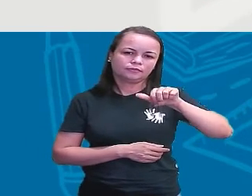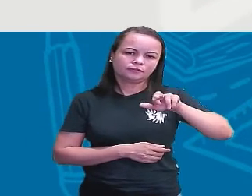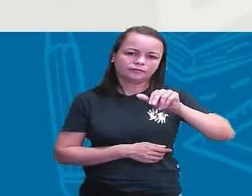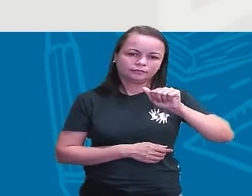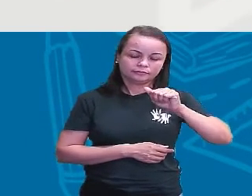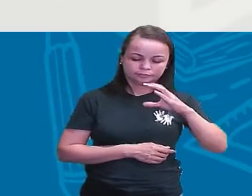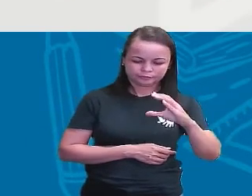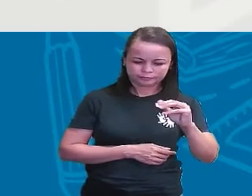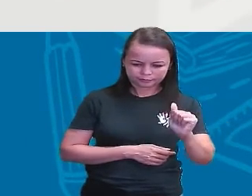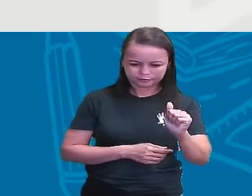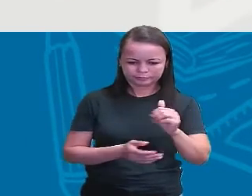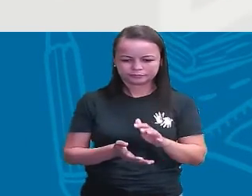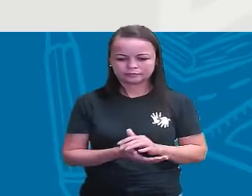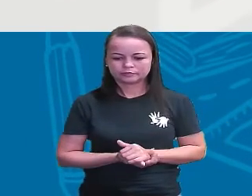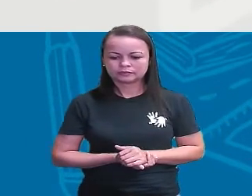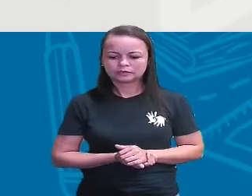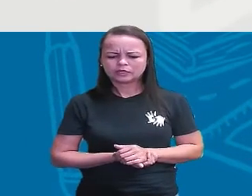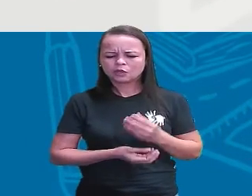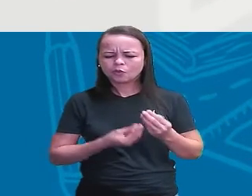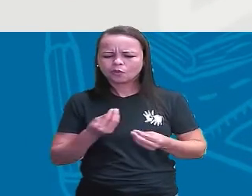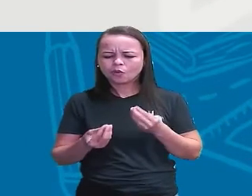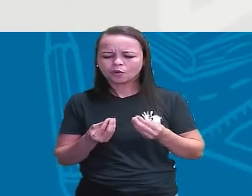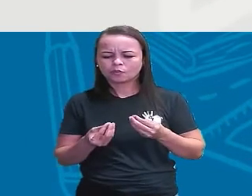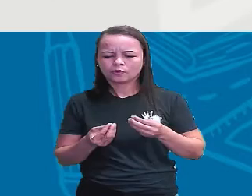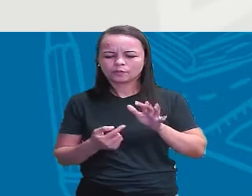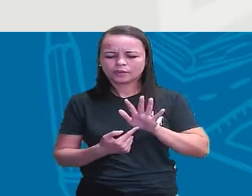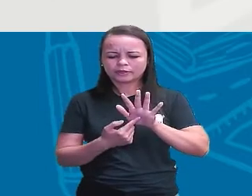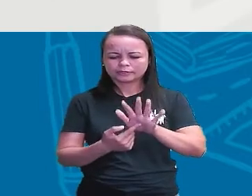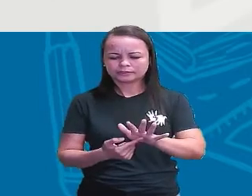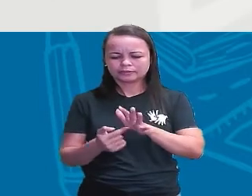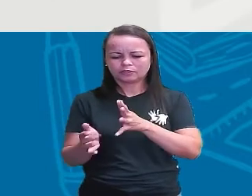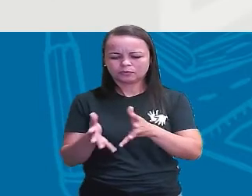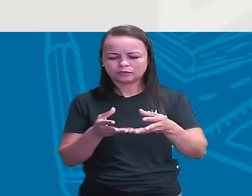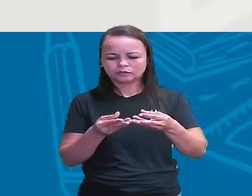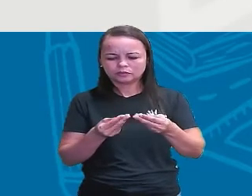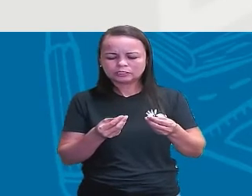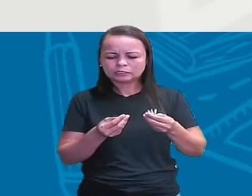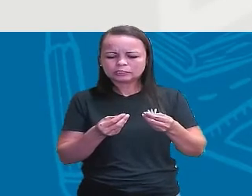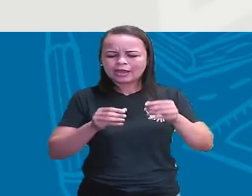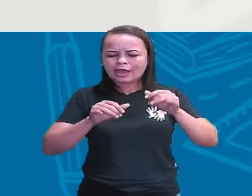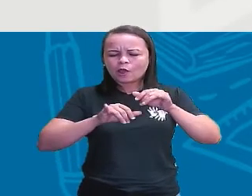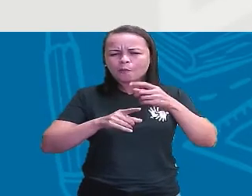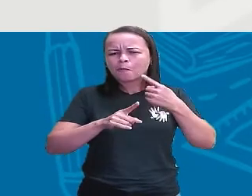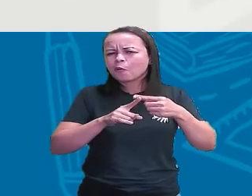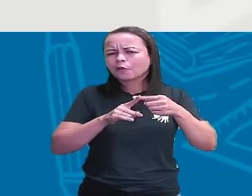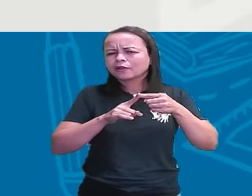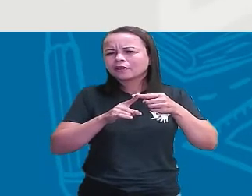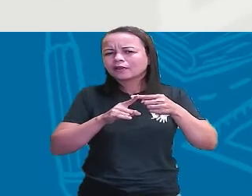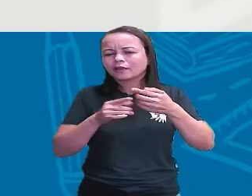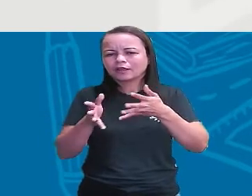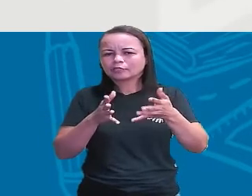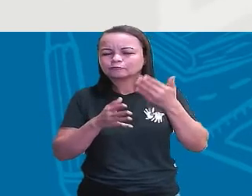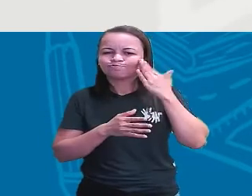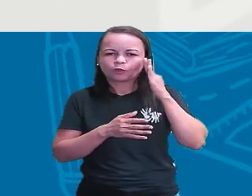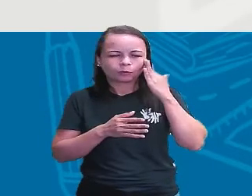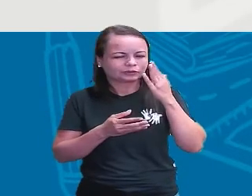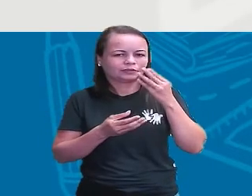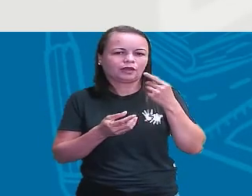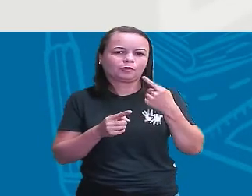E, no caso, o motivo não é informado ali na notícia, né? A gente não sabe, não informa qual foi ali a causa da morte.